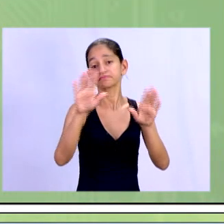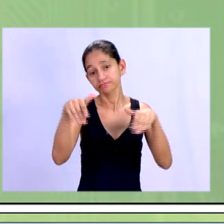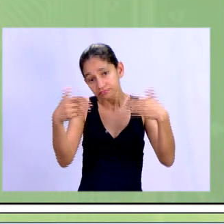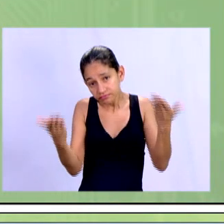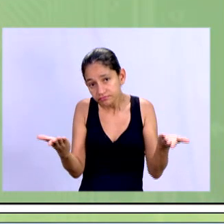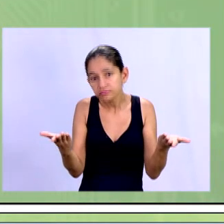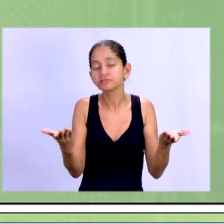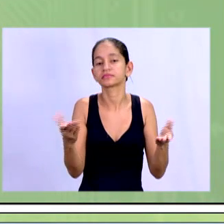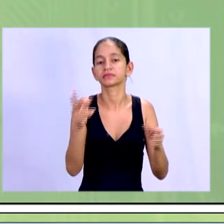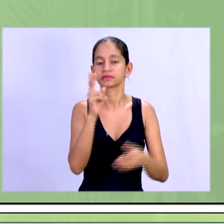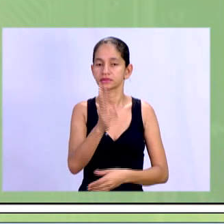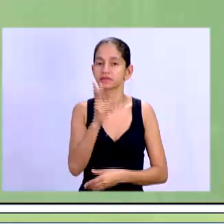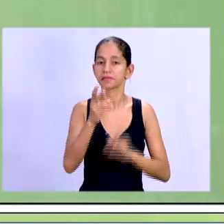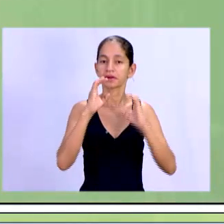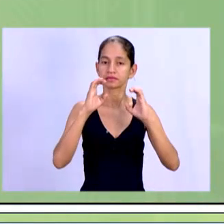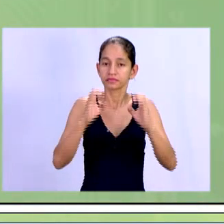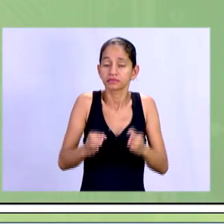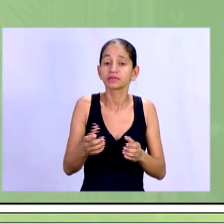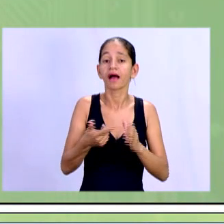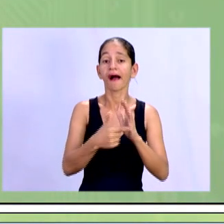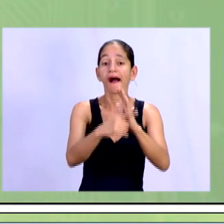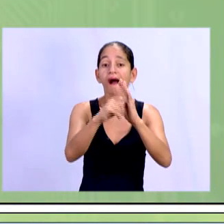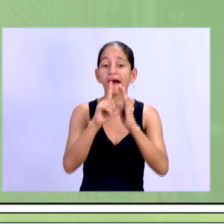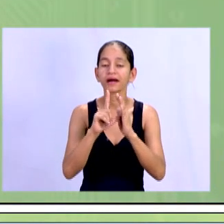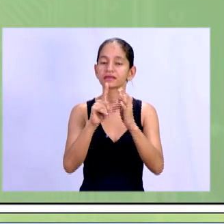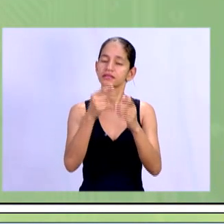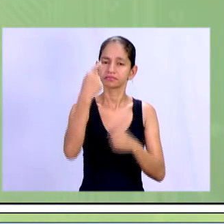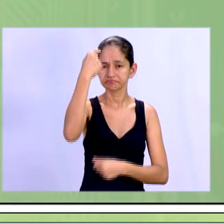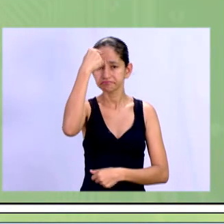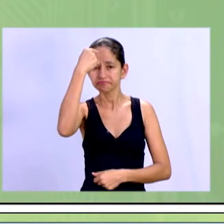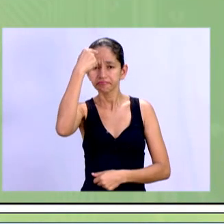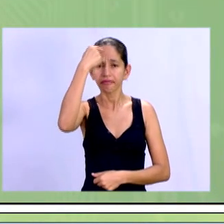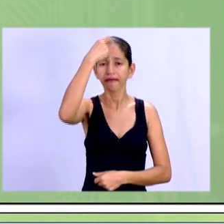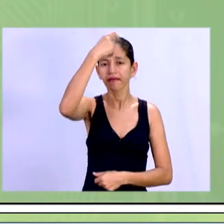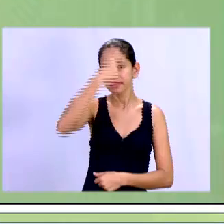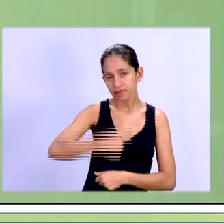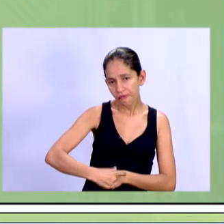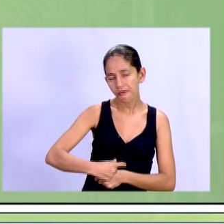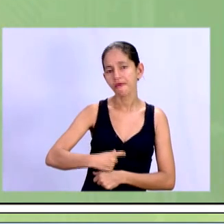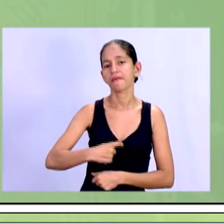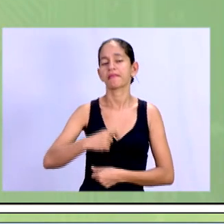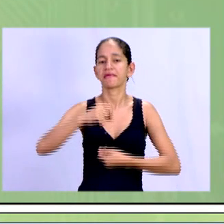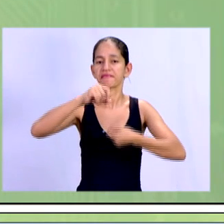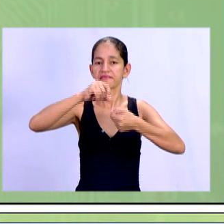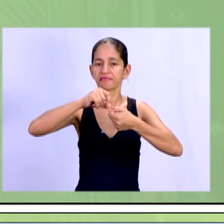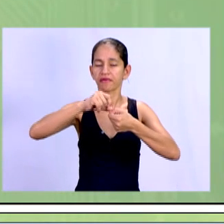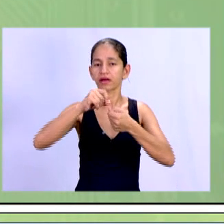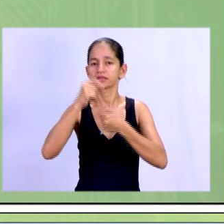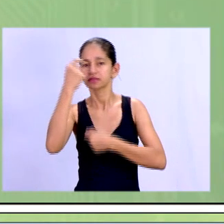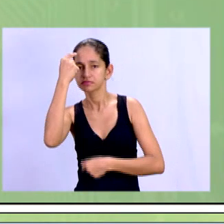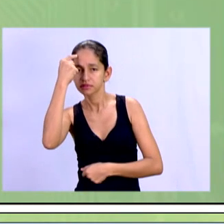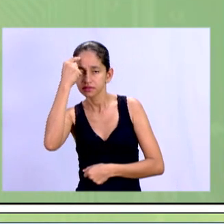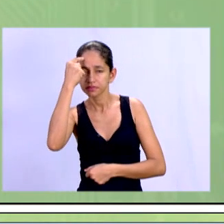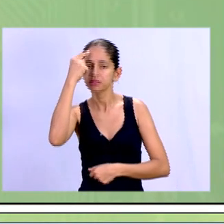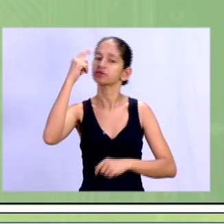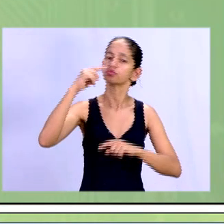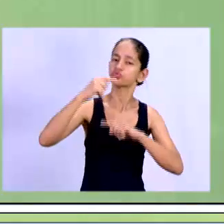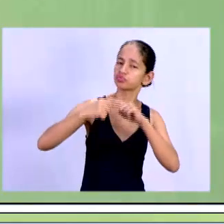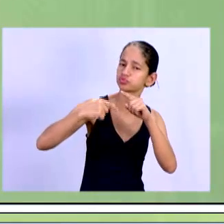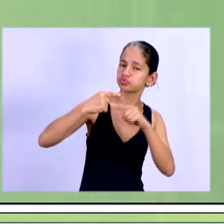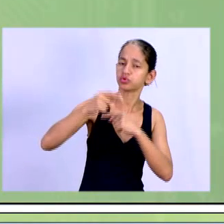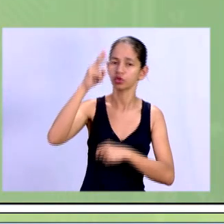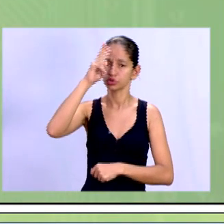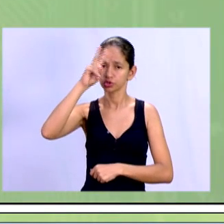seja, a ética, ela pressupõe que o homem ele constrói a sua racionalidade ao longo da